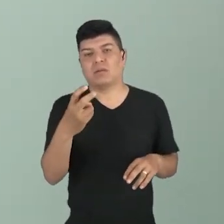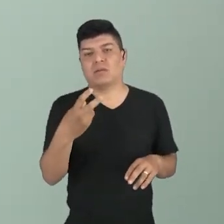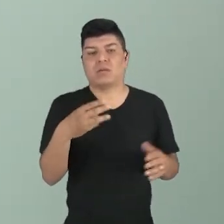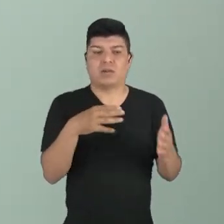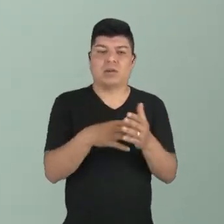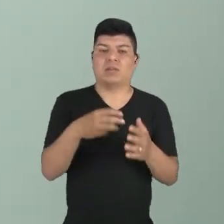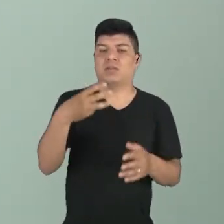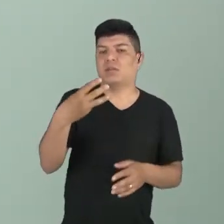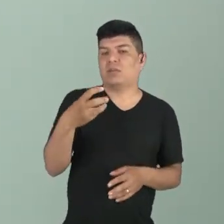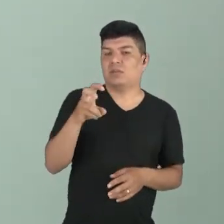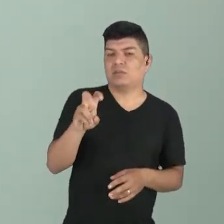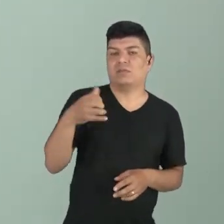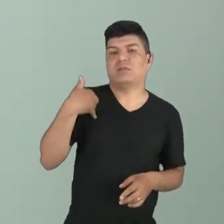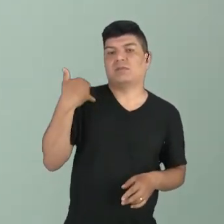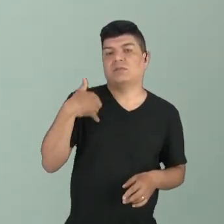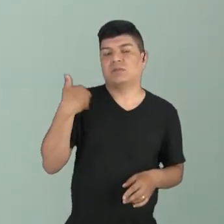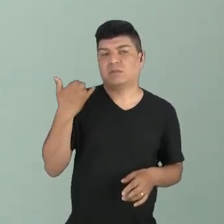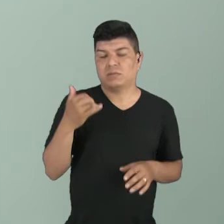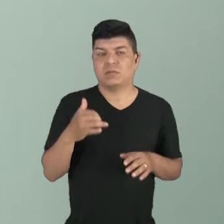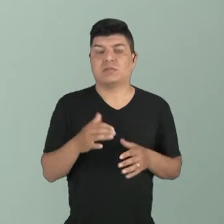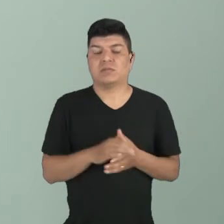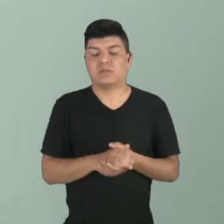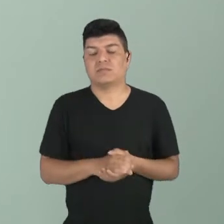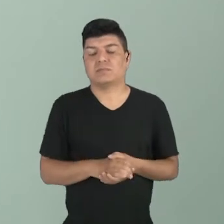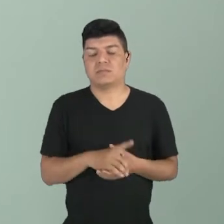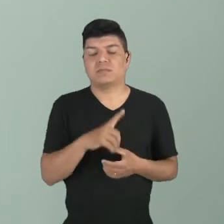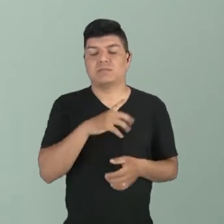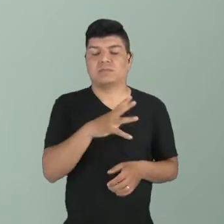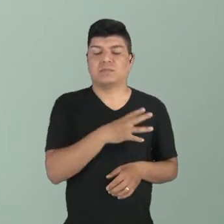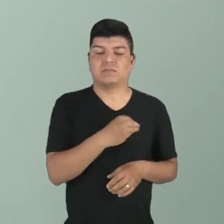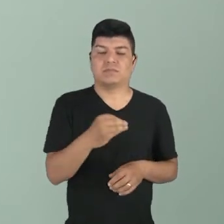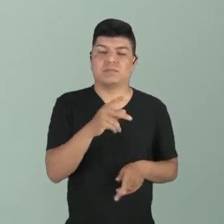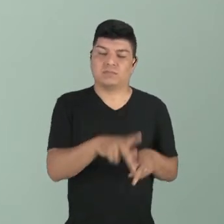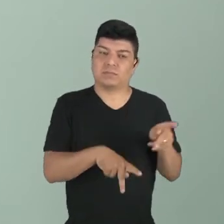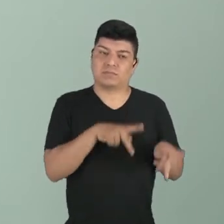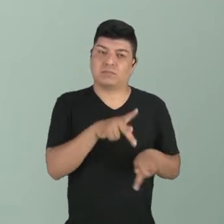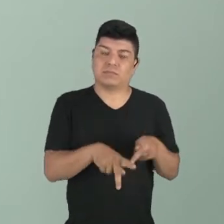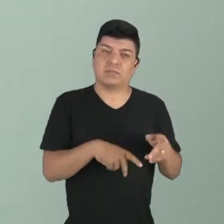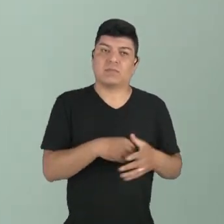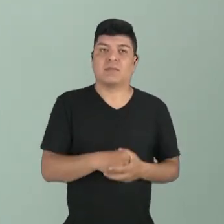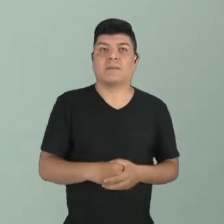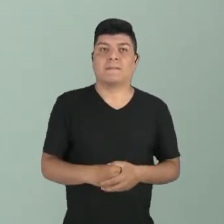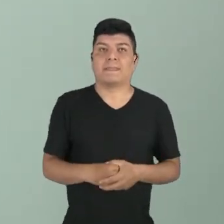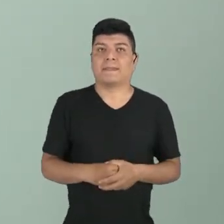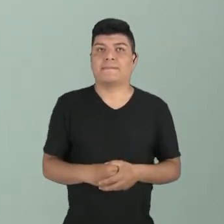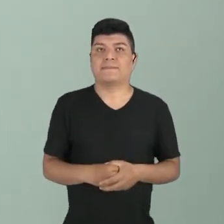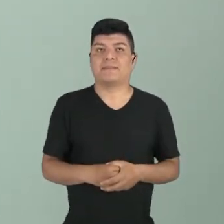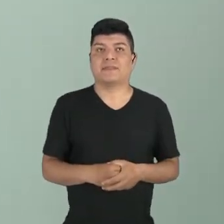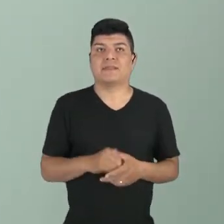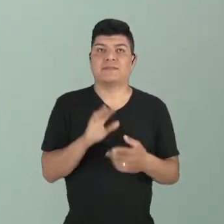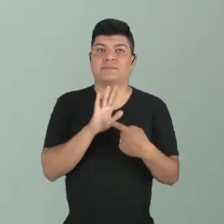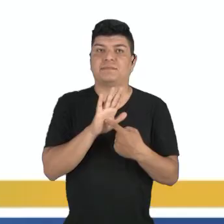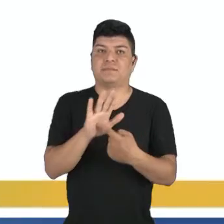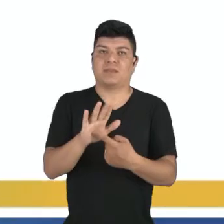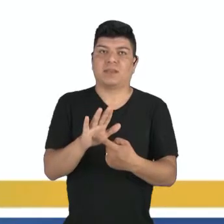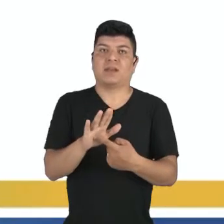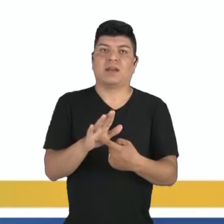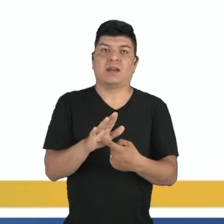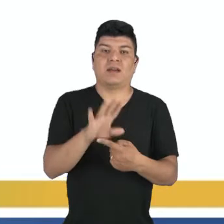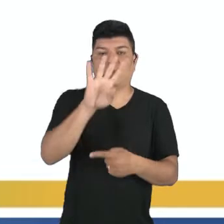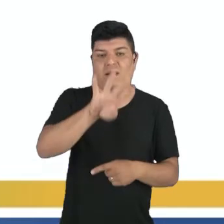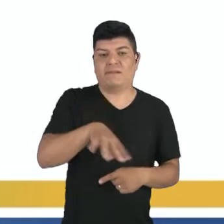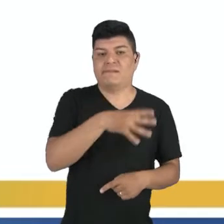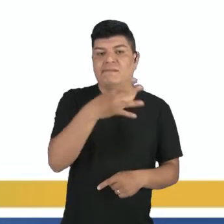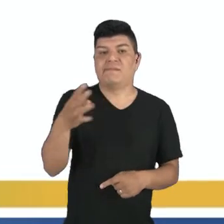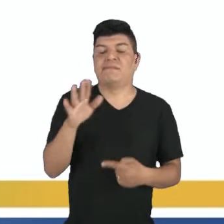é por aí é a faixa de prefiro para Esses povos então nós temos aí uma ilustração num